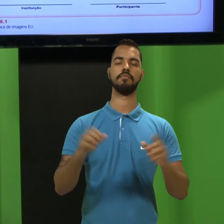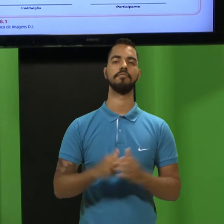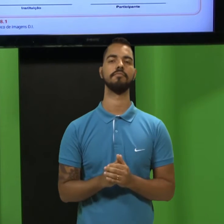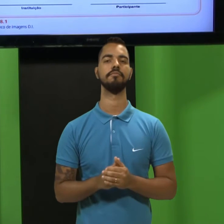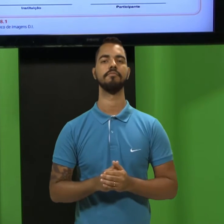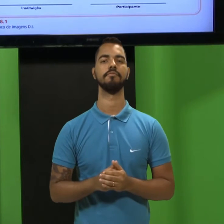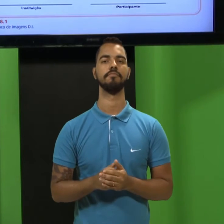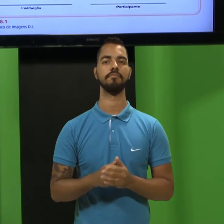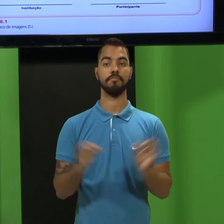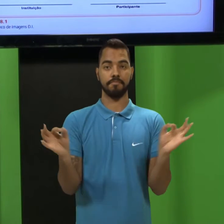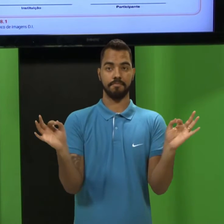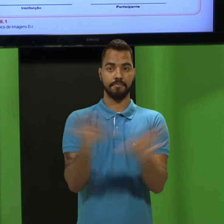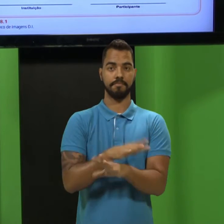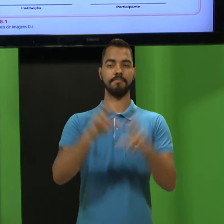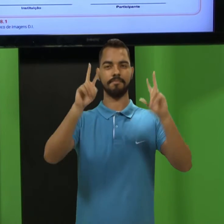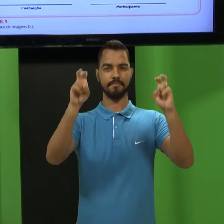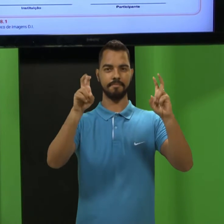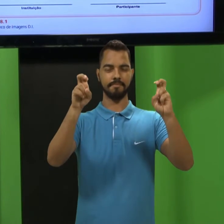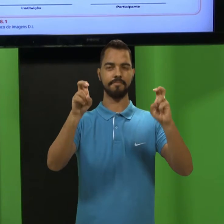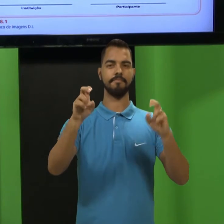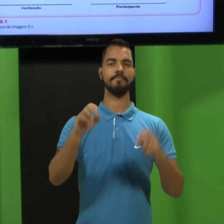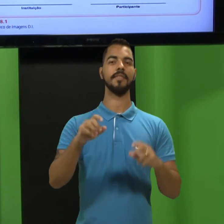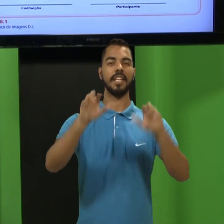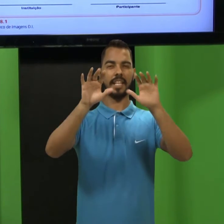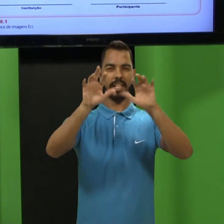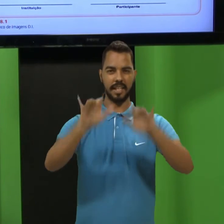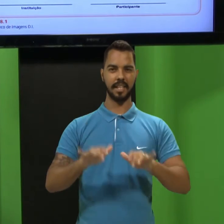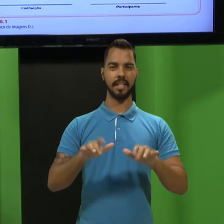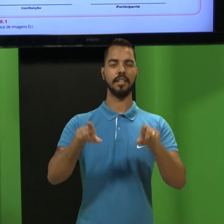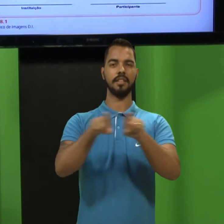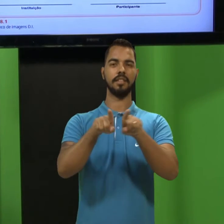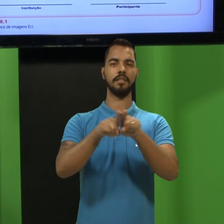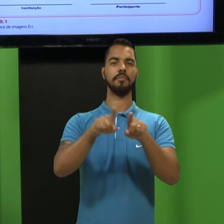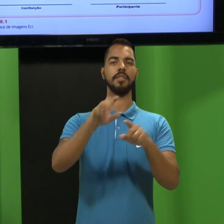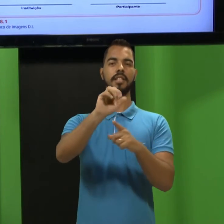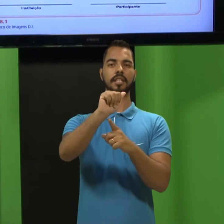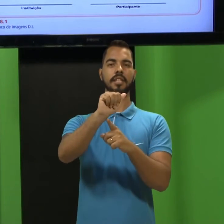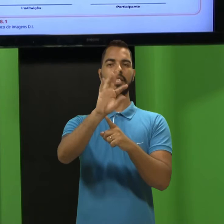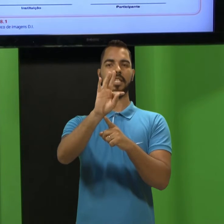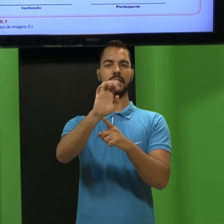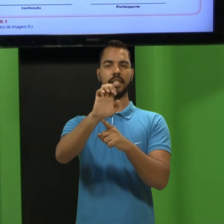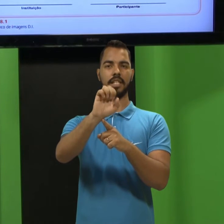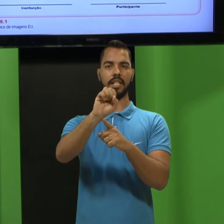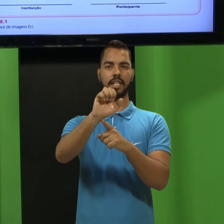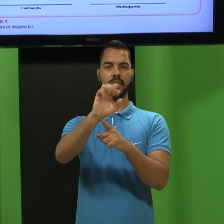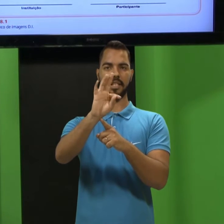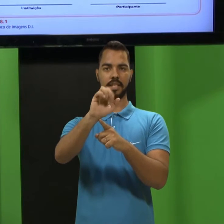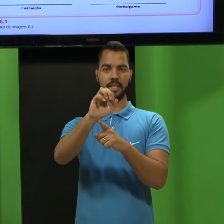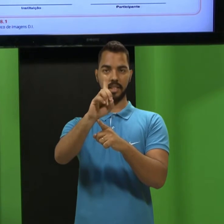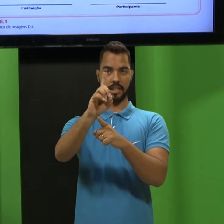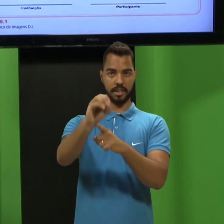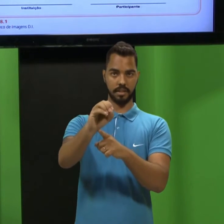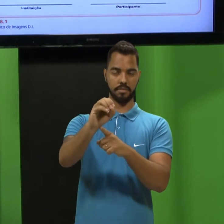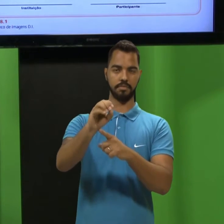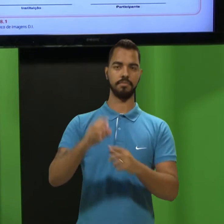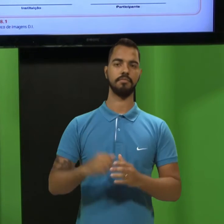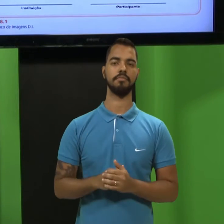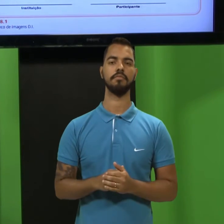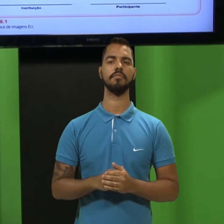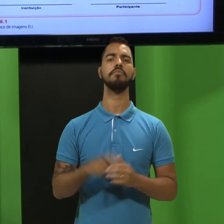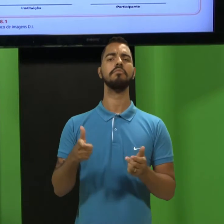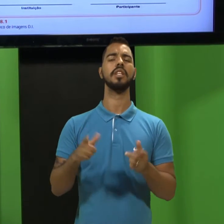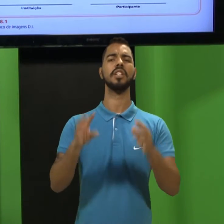declaração. Esses textos são documentos que circulam no cotidiano de instituições públicas e privadas, a fim